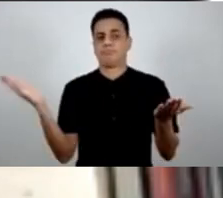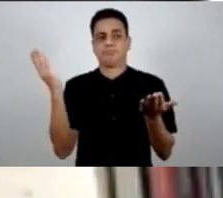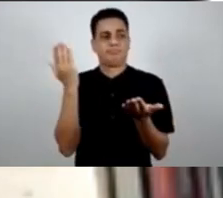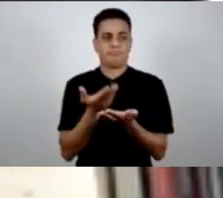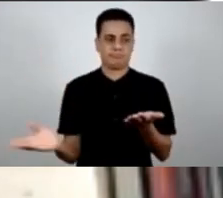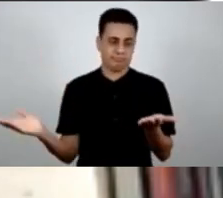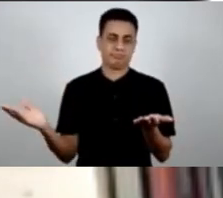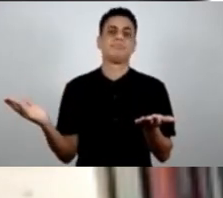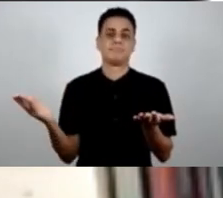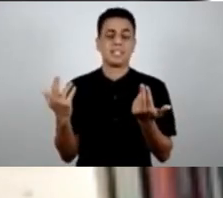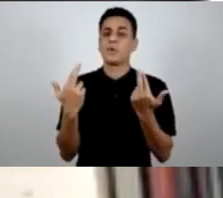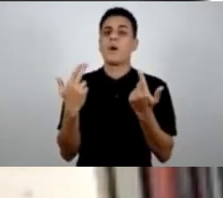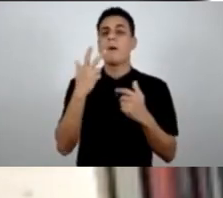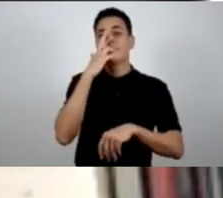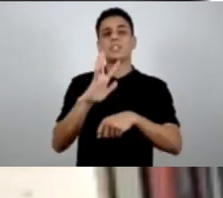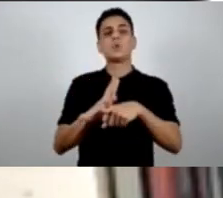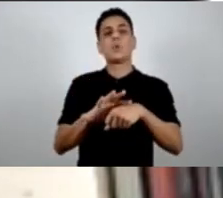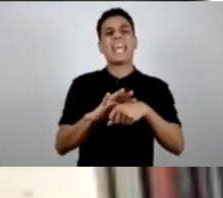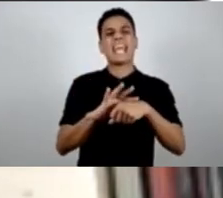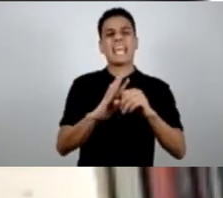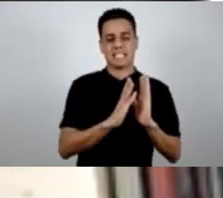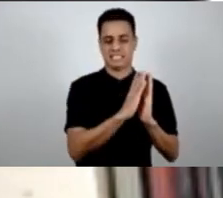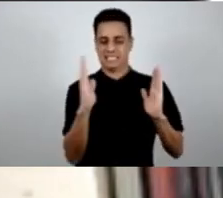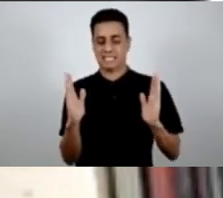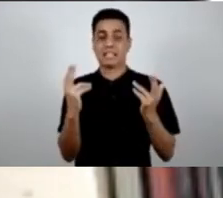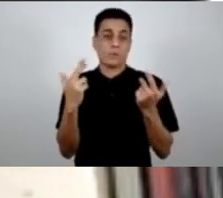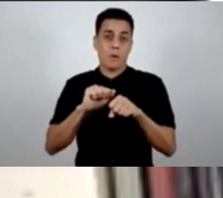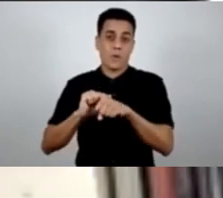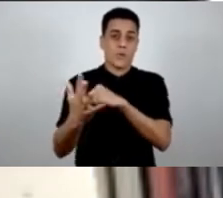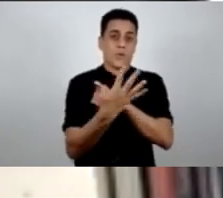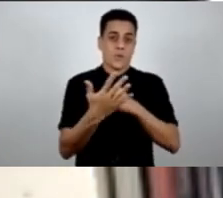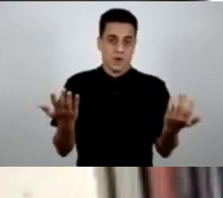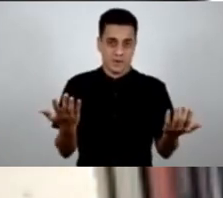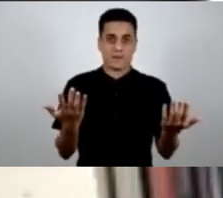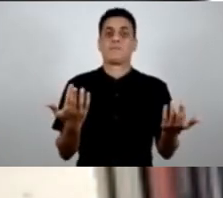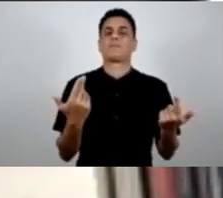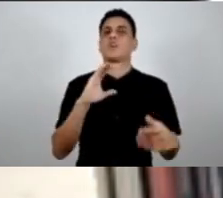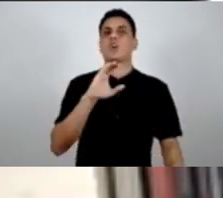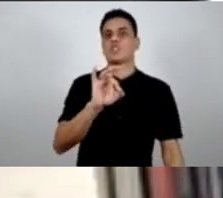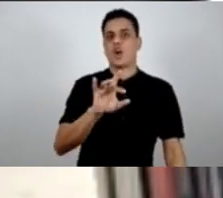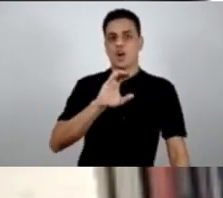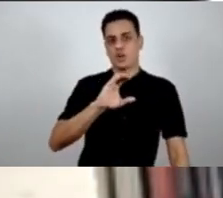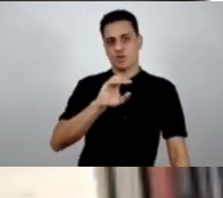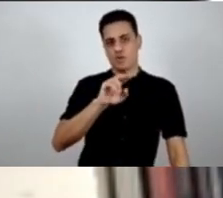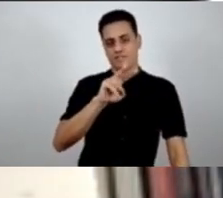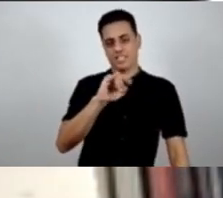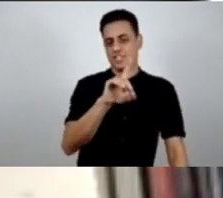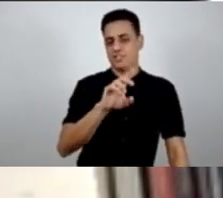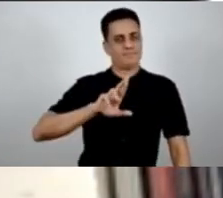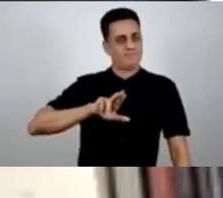dessas doenças temporárias, não é? Uma epidemia, não apenas pela Covid, mas a nossa imagem